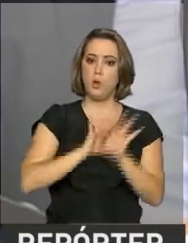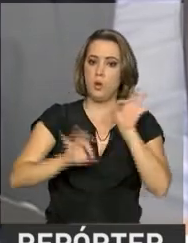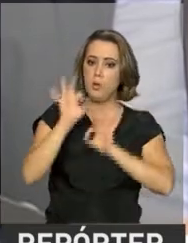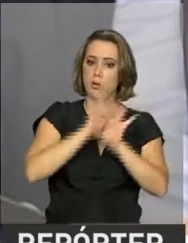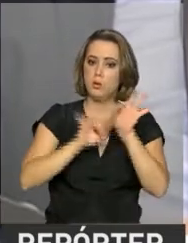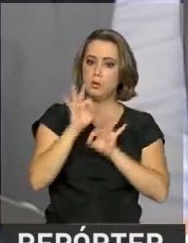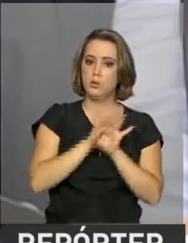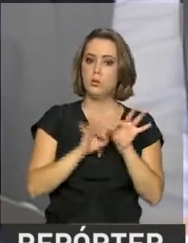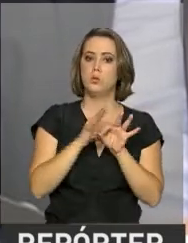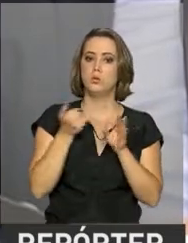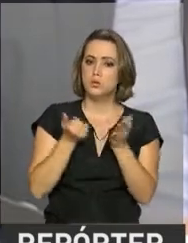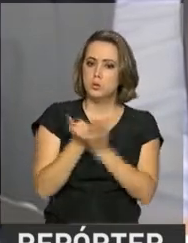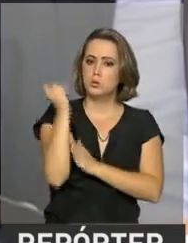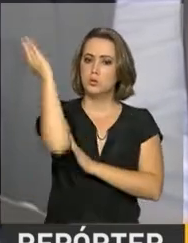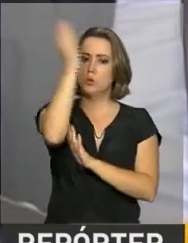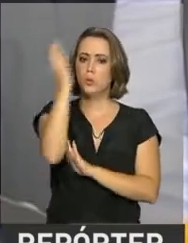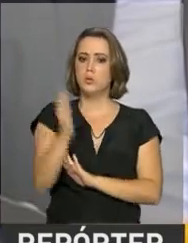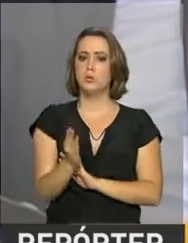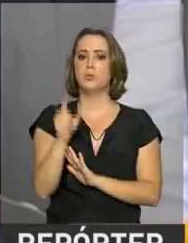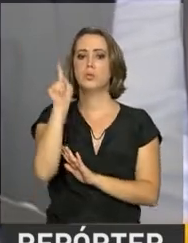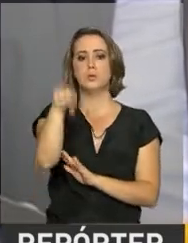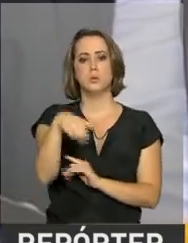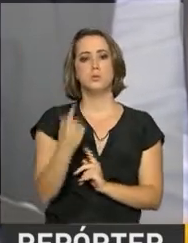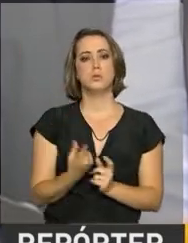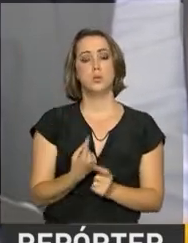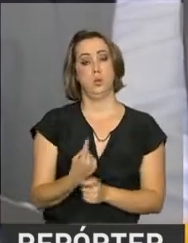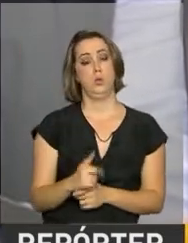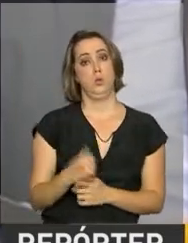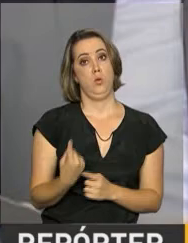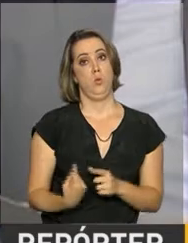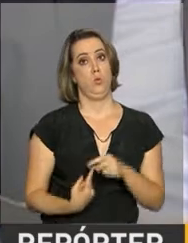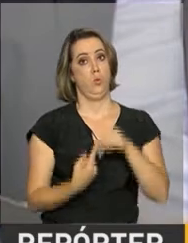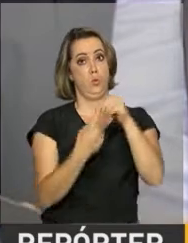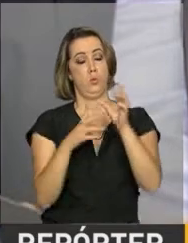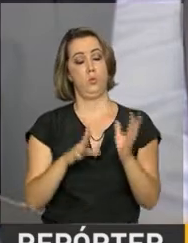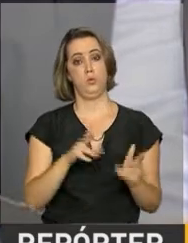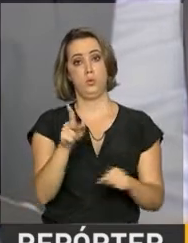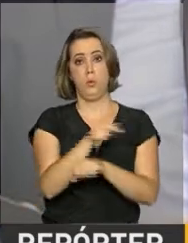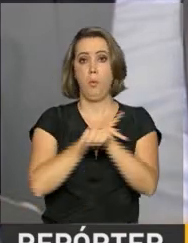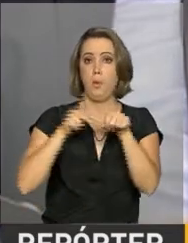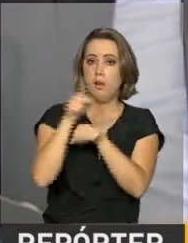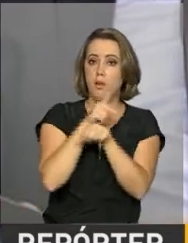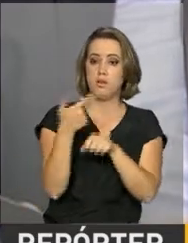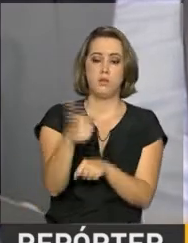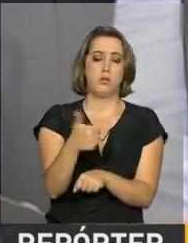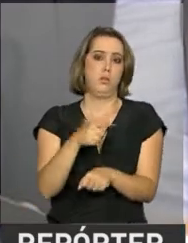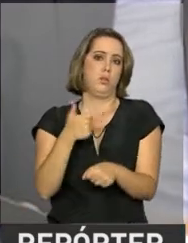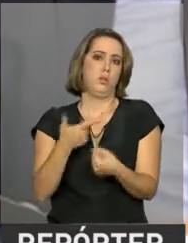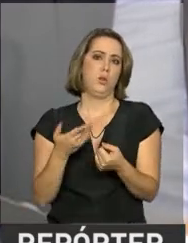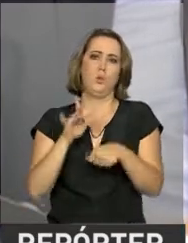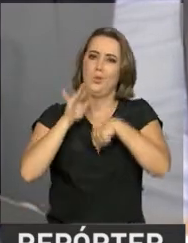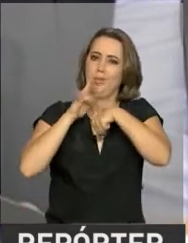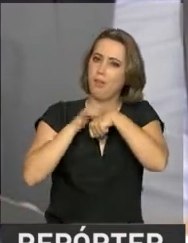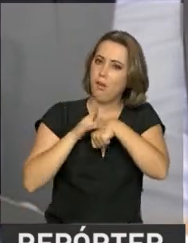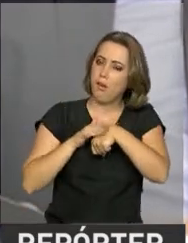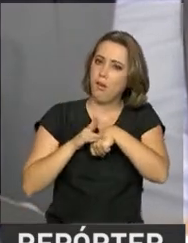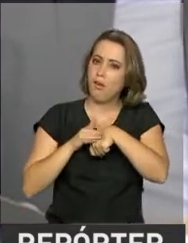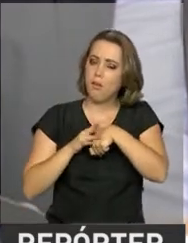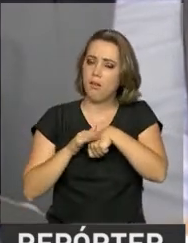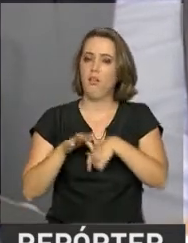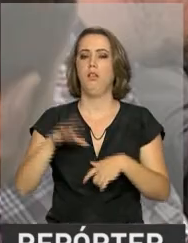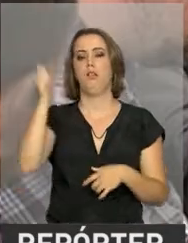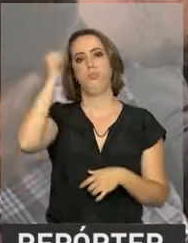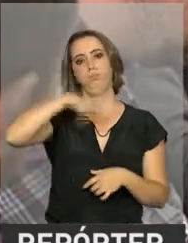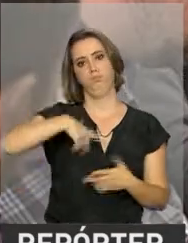continue senna será montada uma refeição ali num contexto mais 45 países hoje notificamos é somente nesta